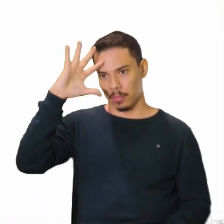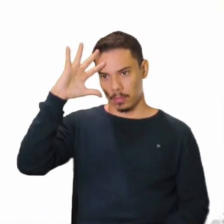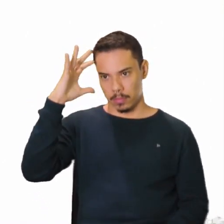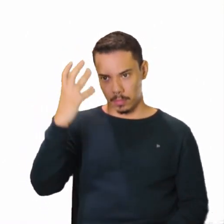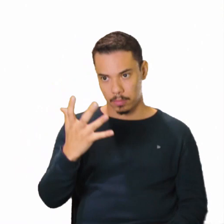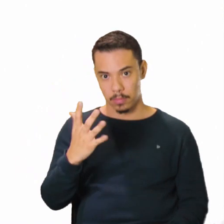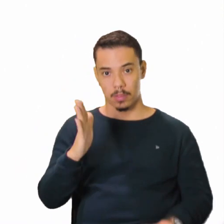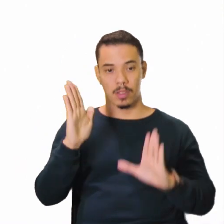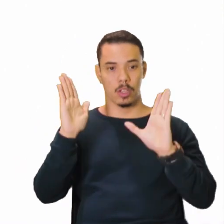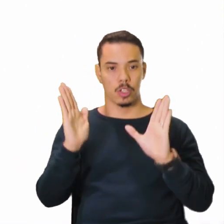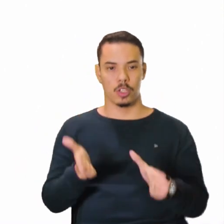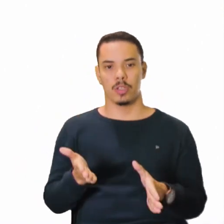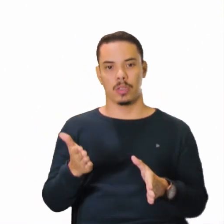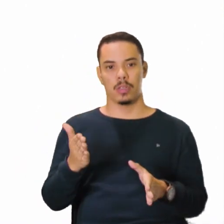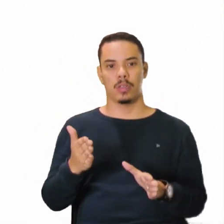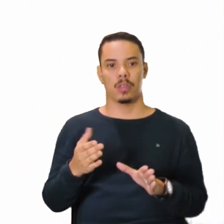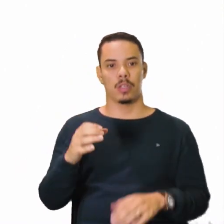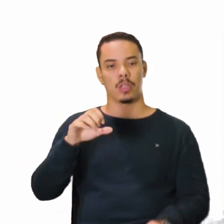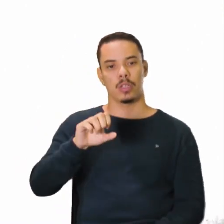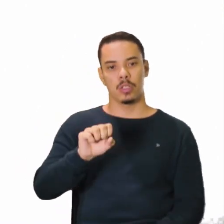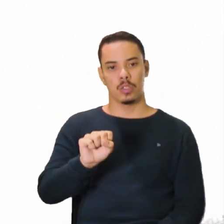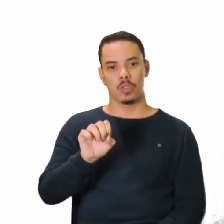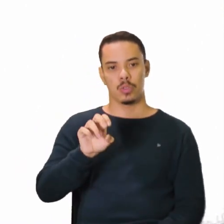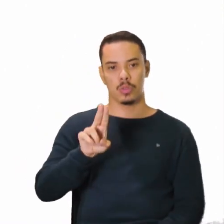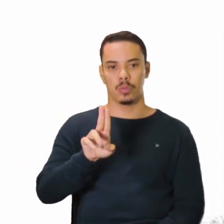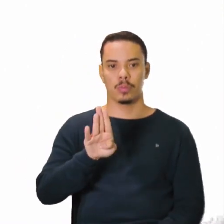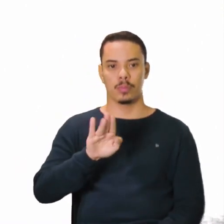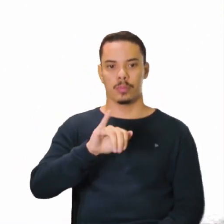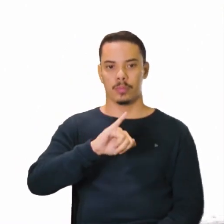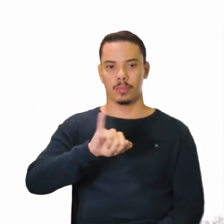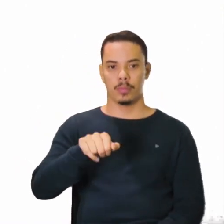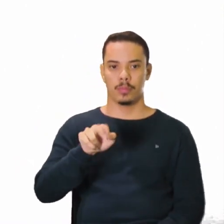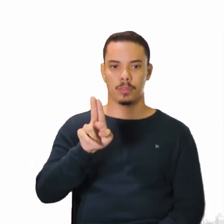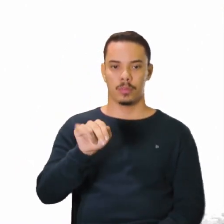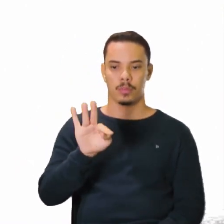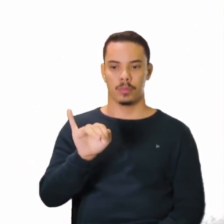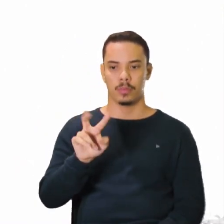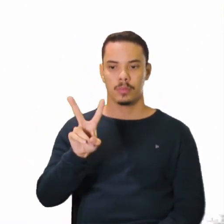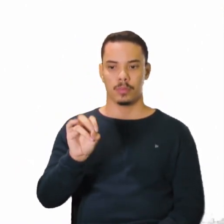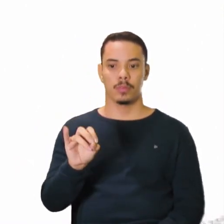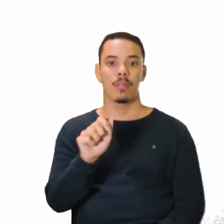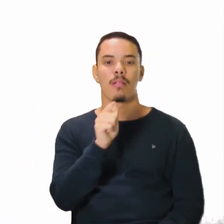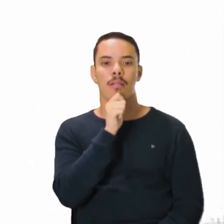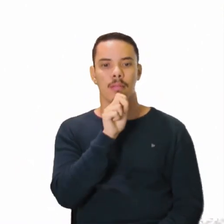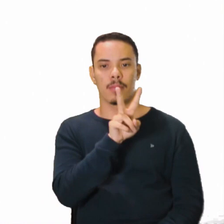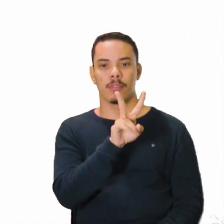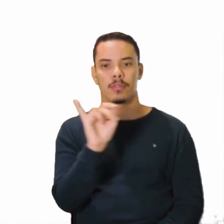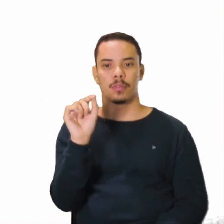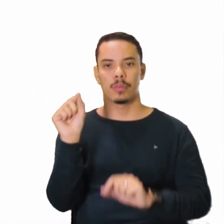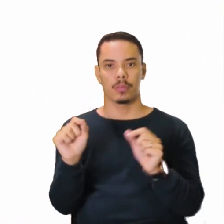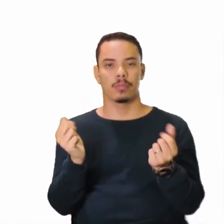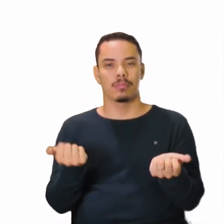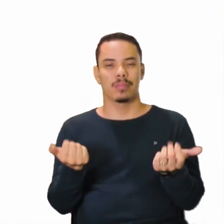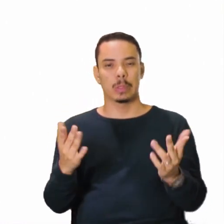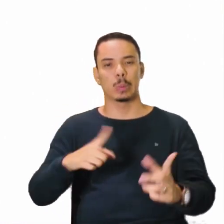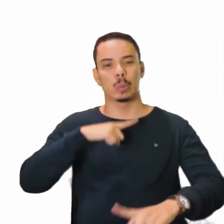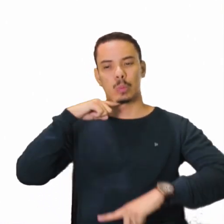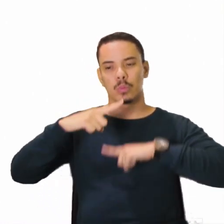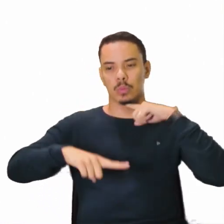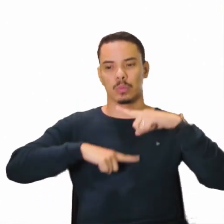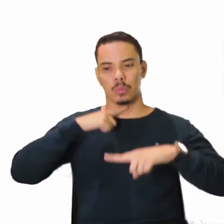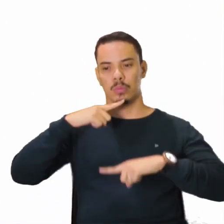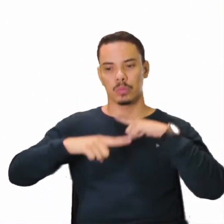modo subjuntivo, olha só, vai ser aquele fato que vai causar o quê? Aquela dúvida,